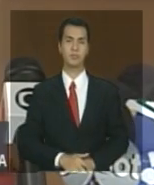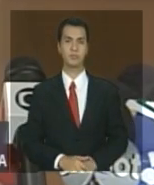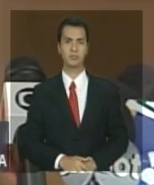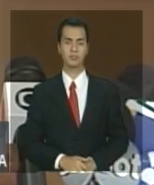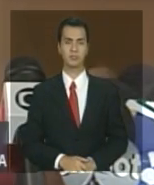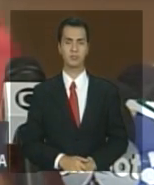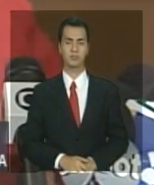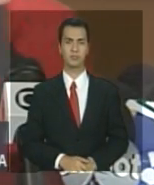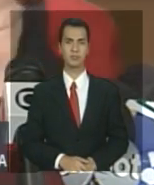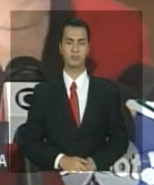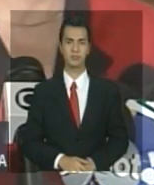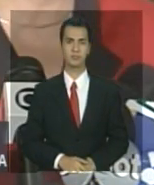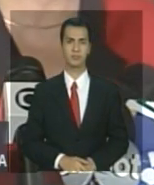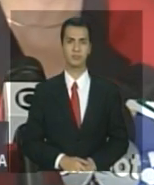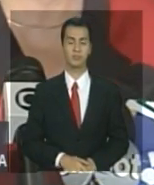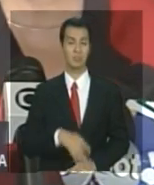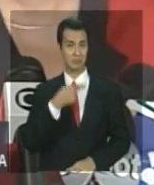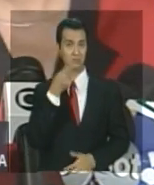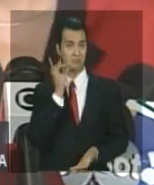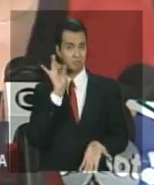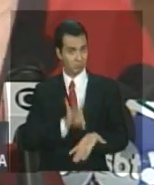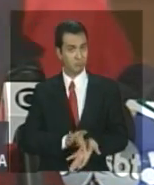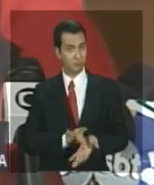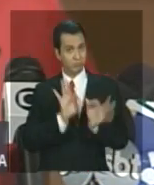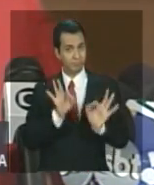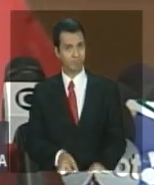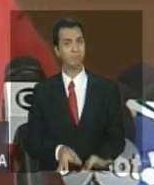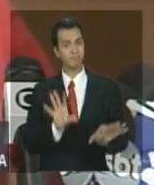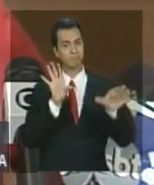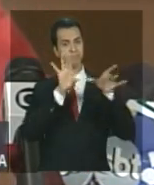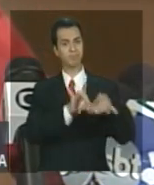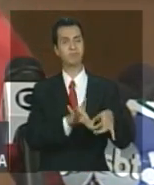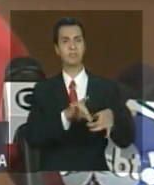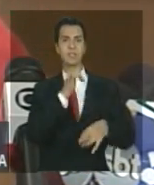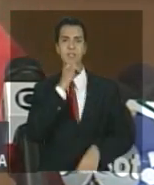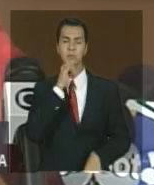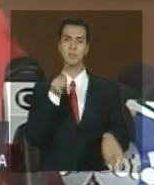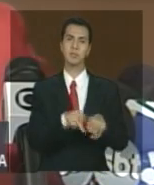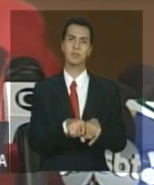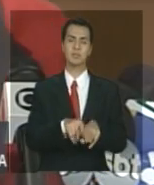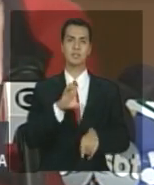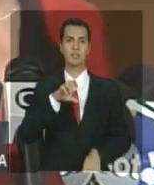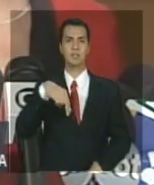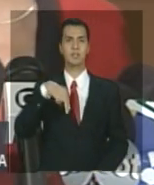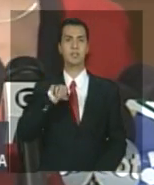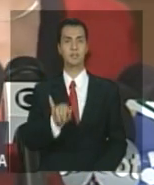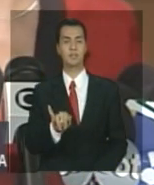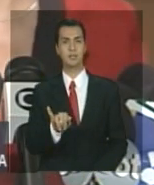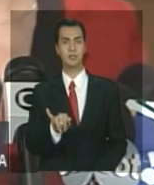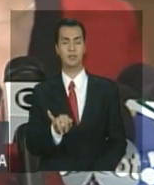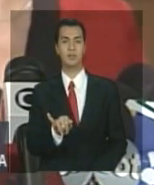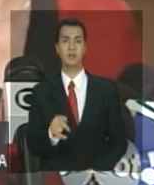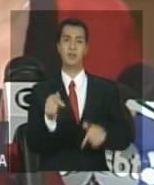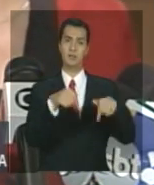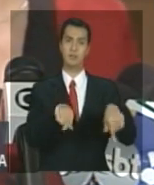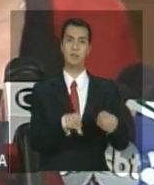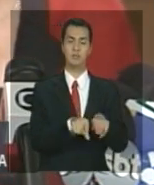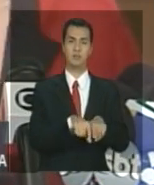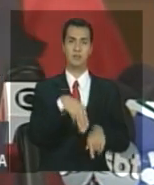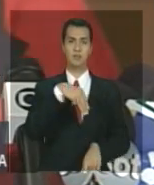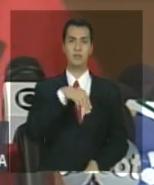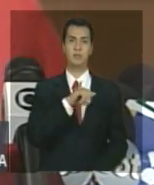Eu estou dando exemplos reais de cooperação, como a CNI, né? E aqui no caso também o